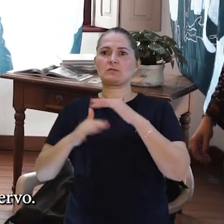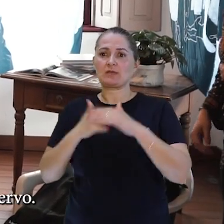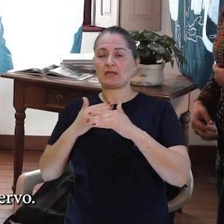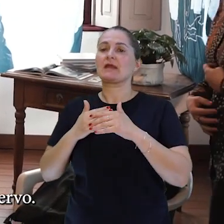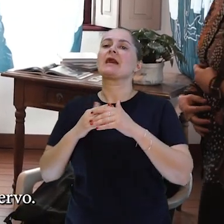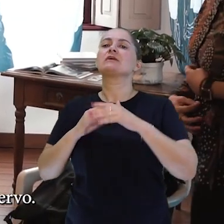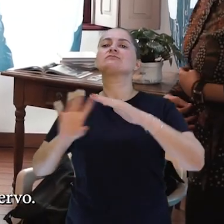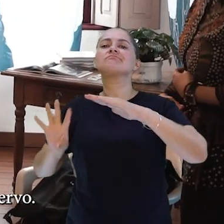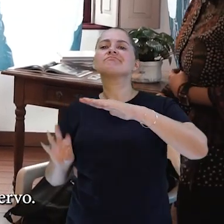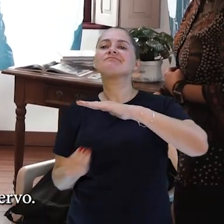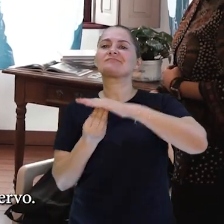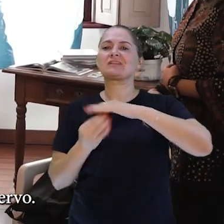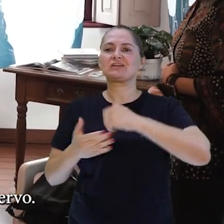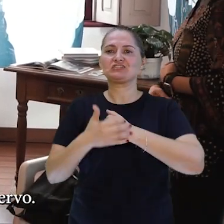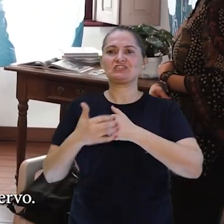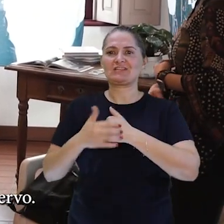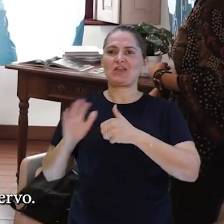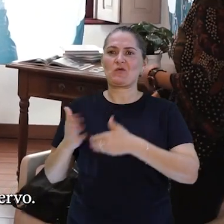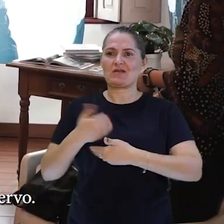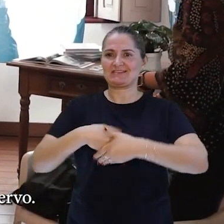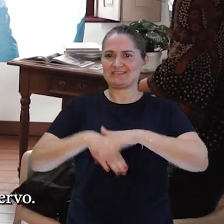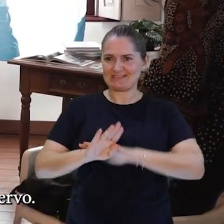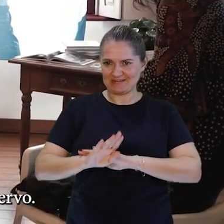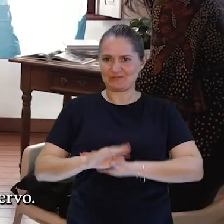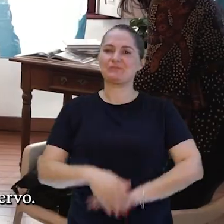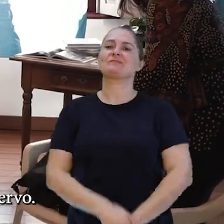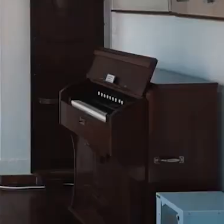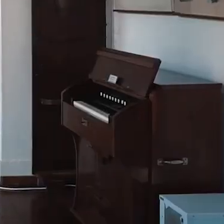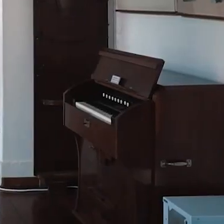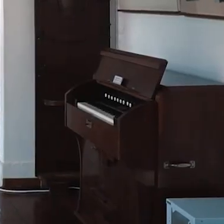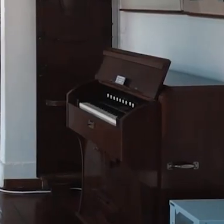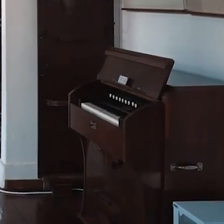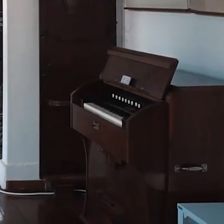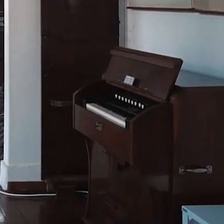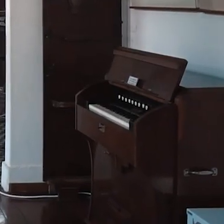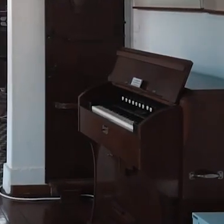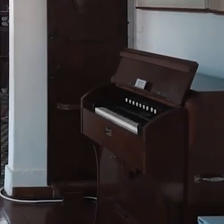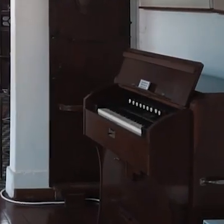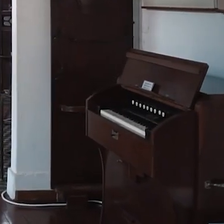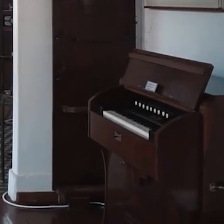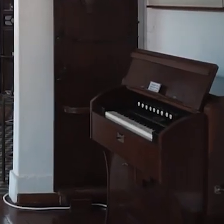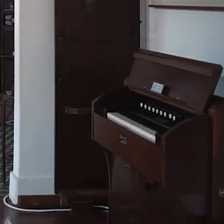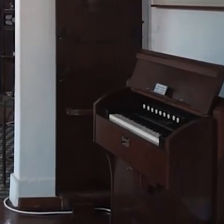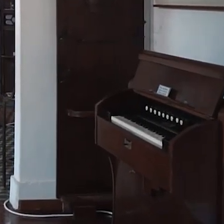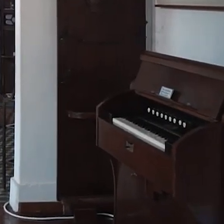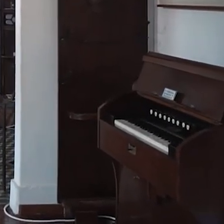utilizada no Museu do Imigrante para o repositório digital do acervo.